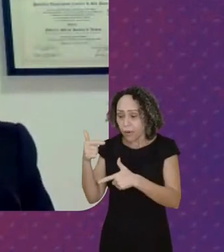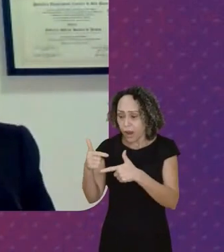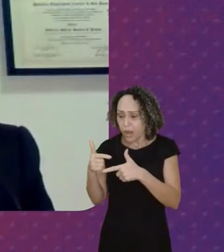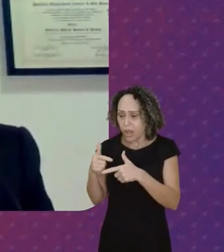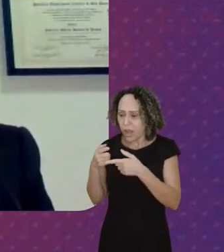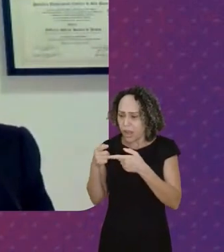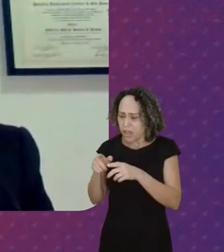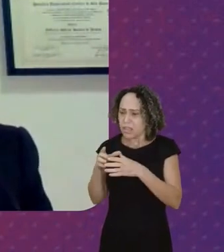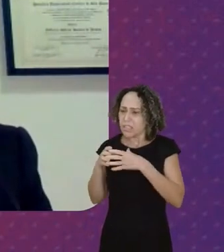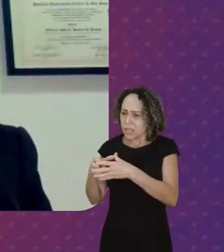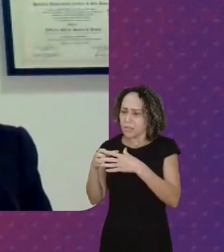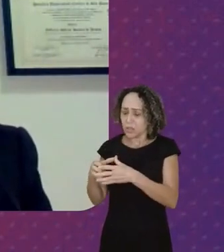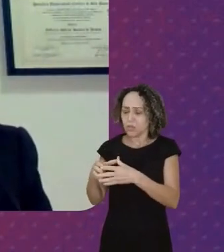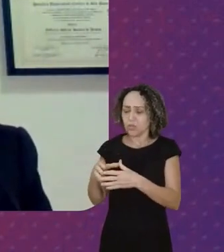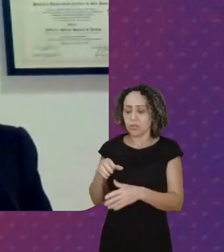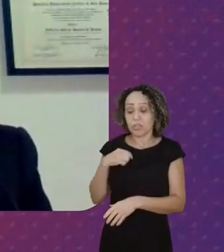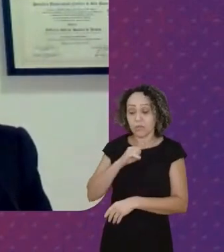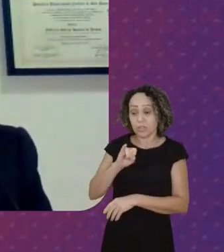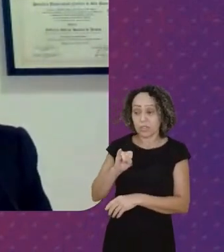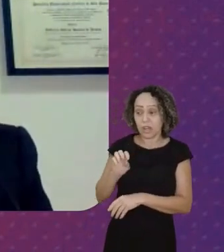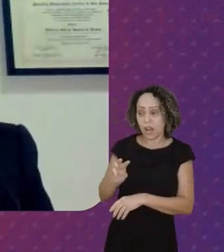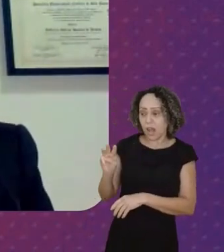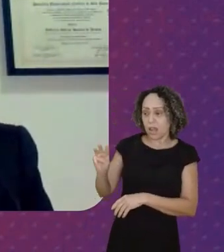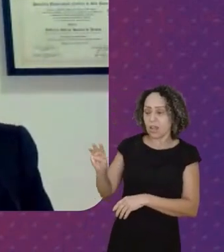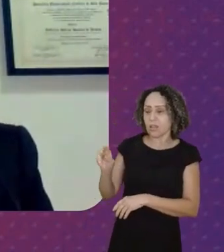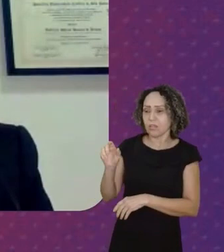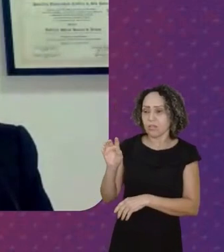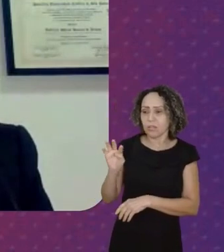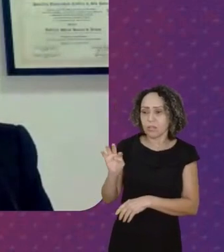tem um material informativo que é muito